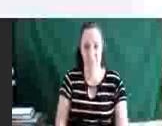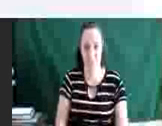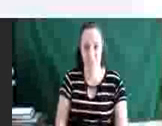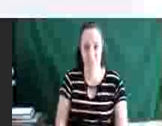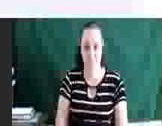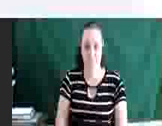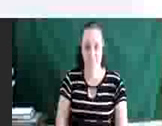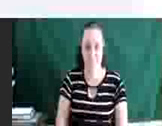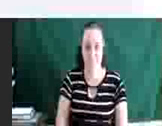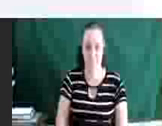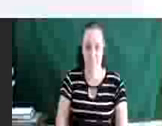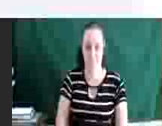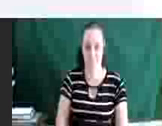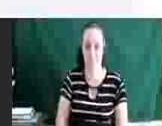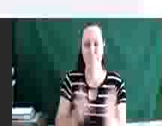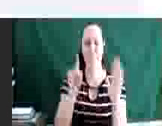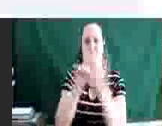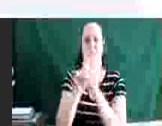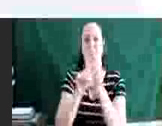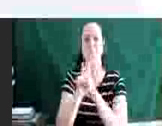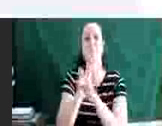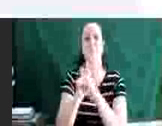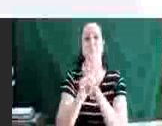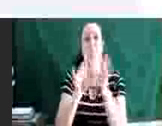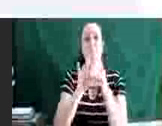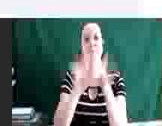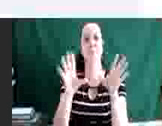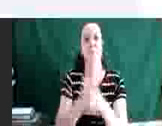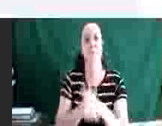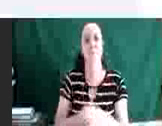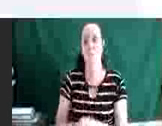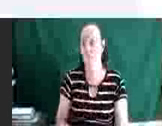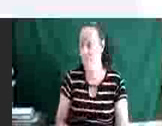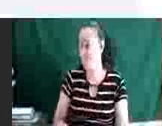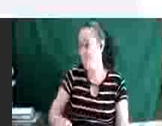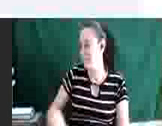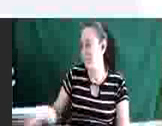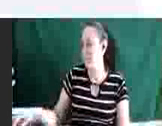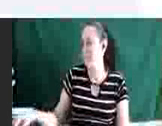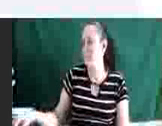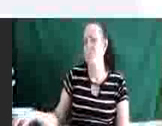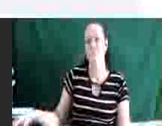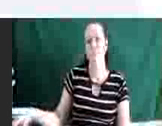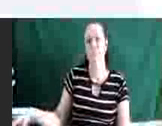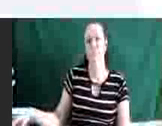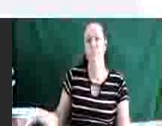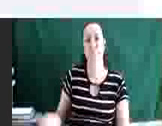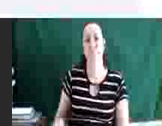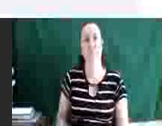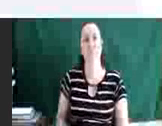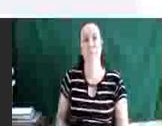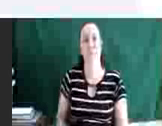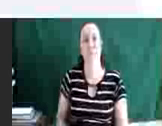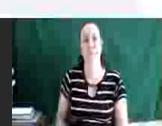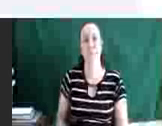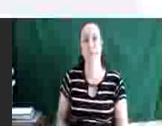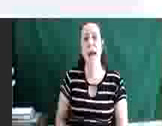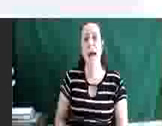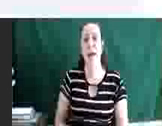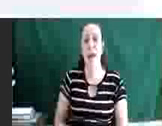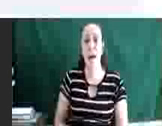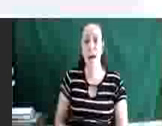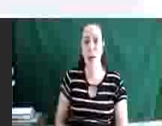TCP/IP. Também você usa o Wireshark. É muito bom esse livro dele também. E esse aqui é ótimo, excelente livro do Chris